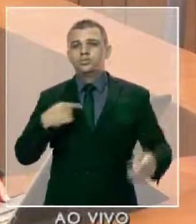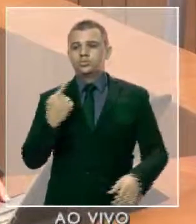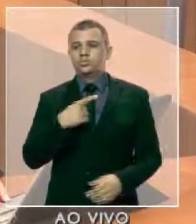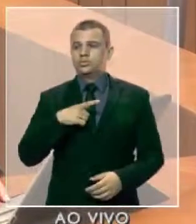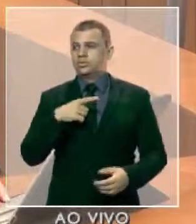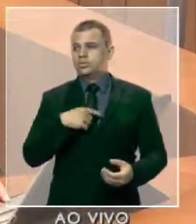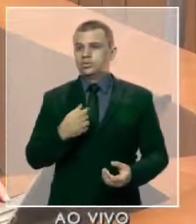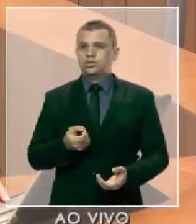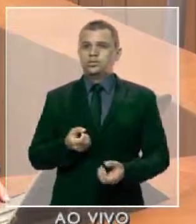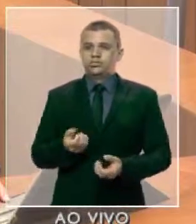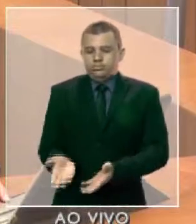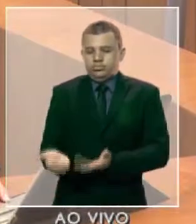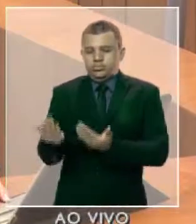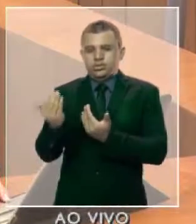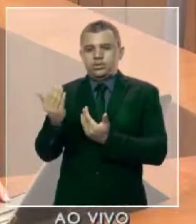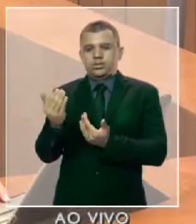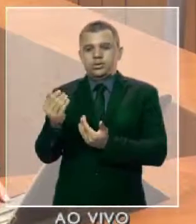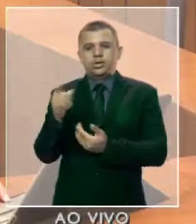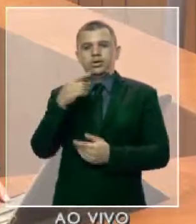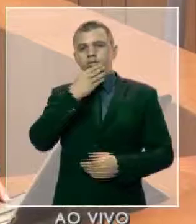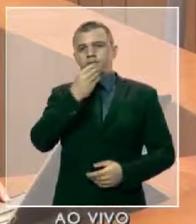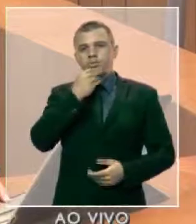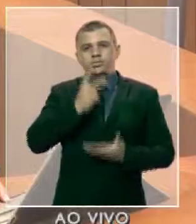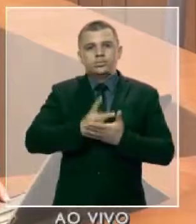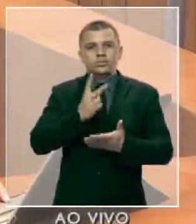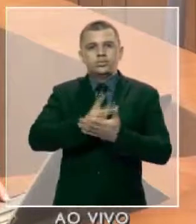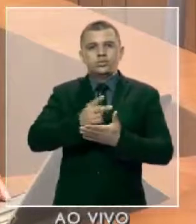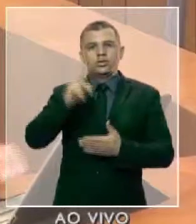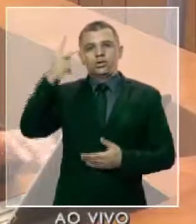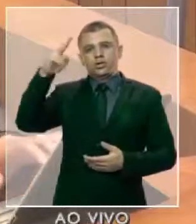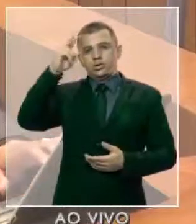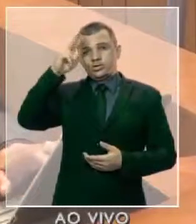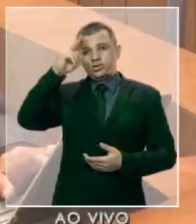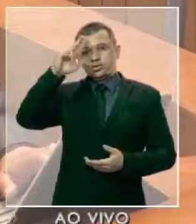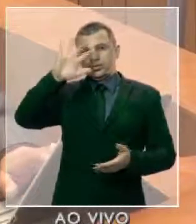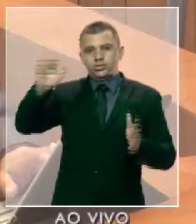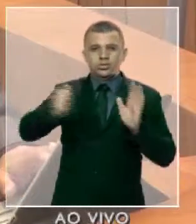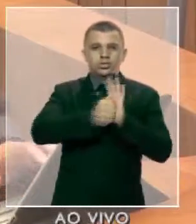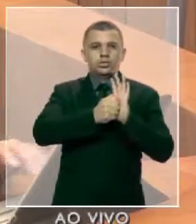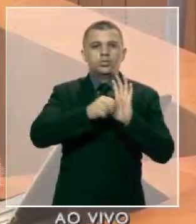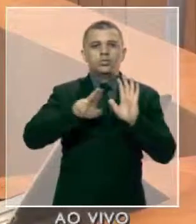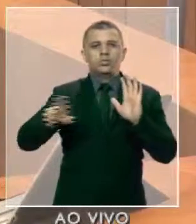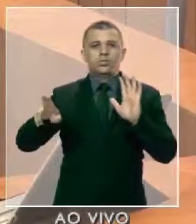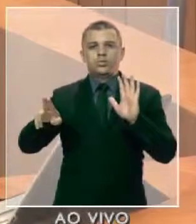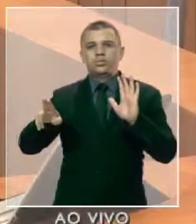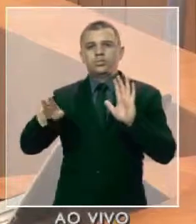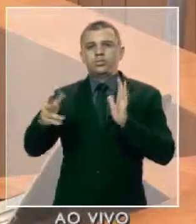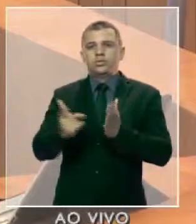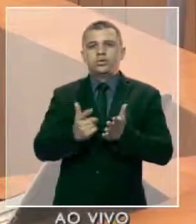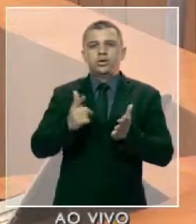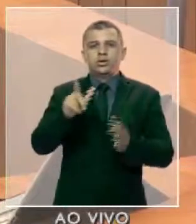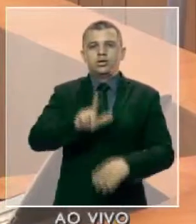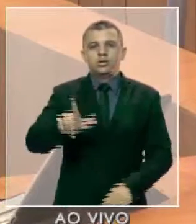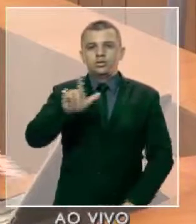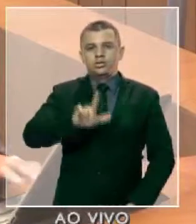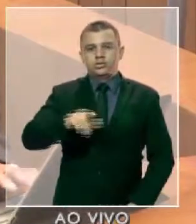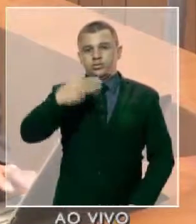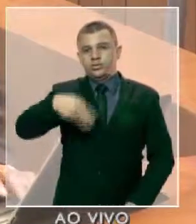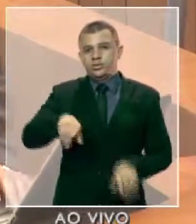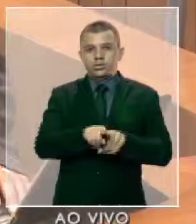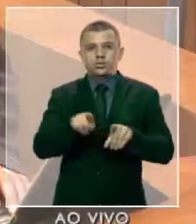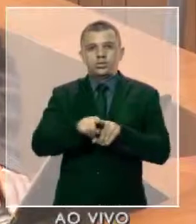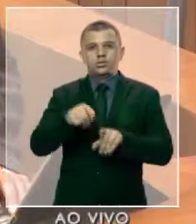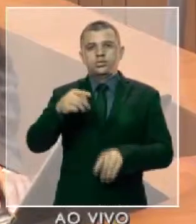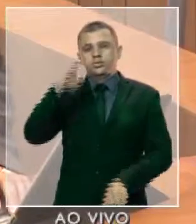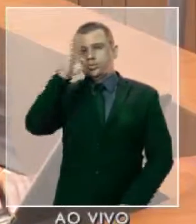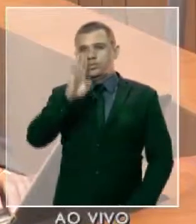seu nome na história da literatura maranhense e brasileira. Até porque é um expoente dos maiores